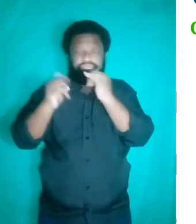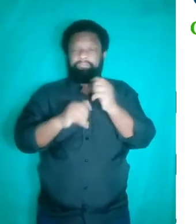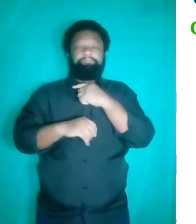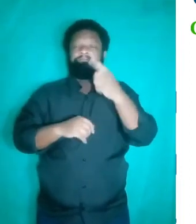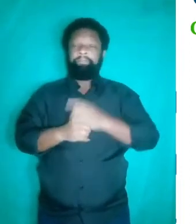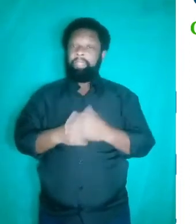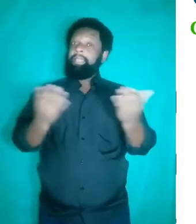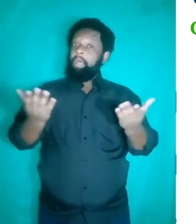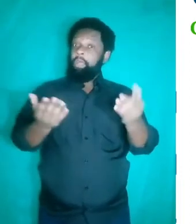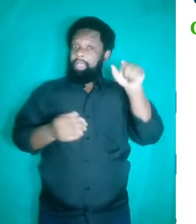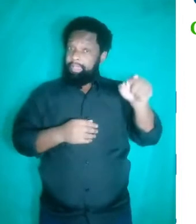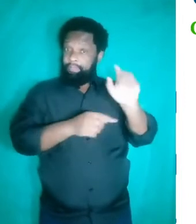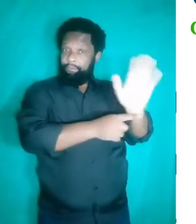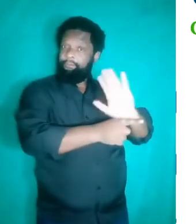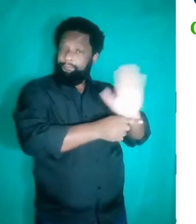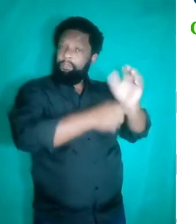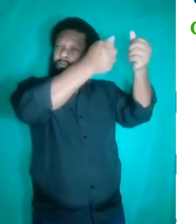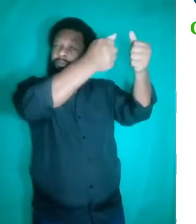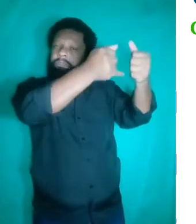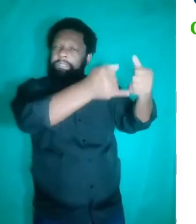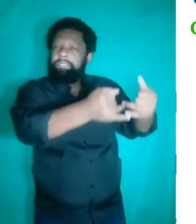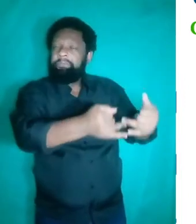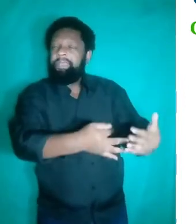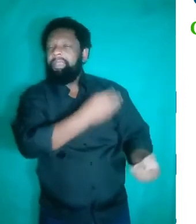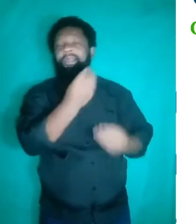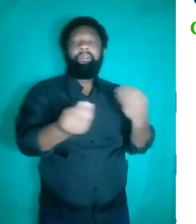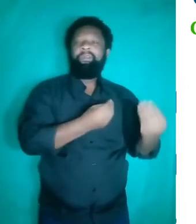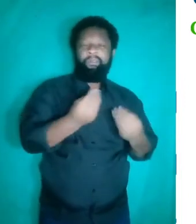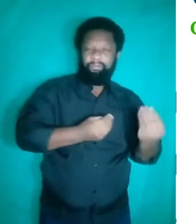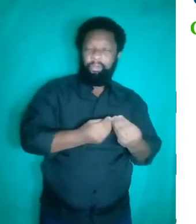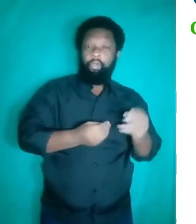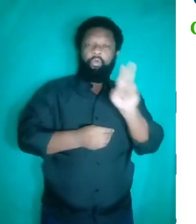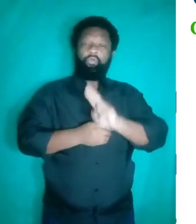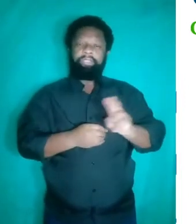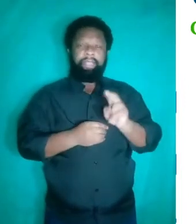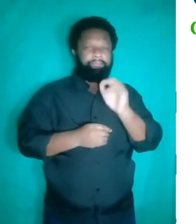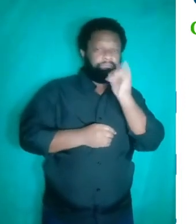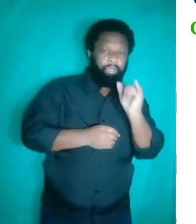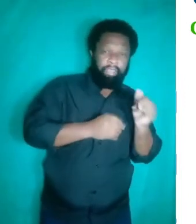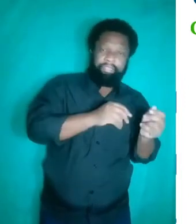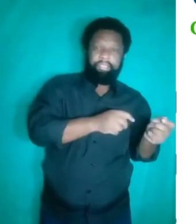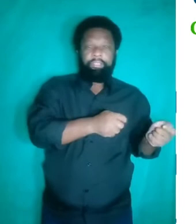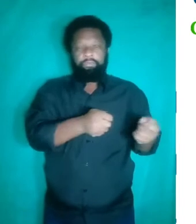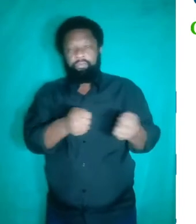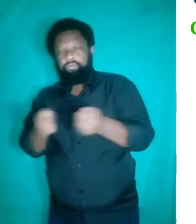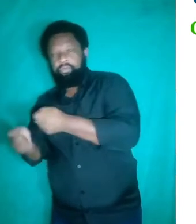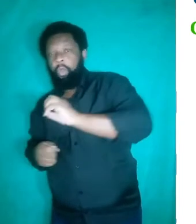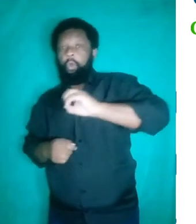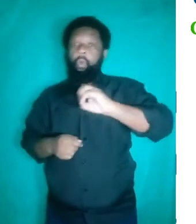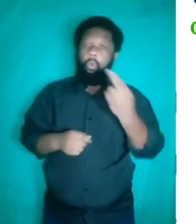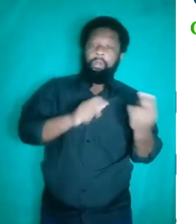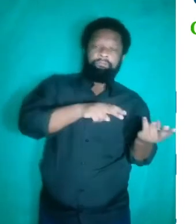né? E aí Batalha das Correntes trata da disputa entre eles para saber se seria usado corrente contínua ou alternada. Não vou